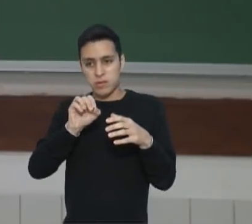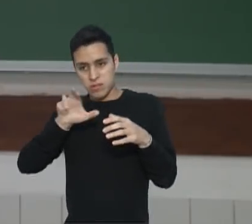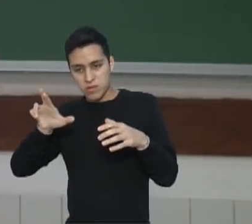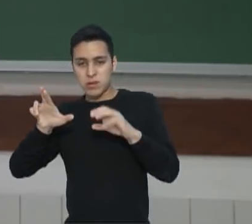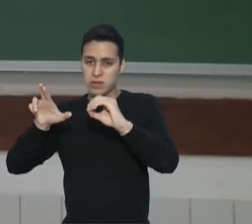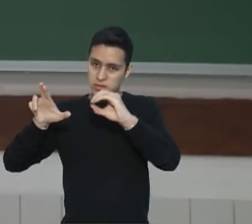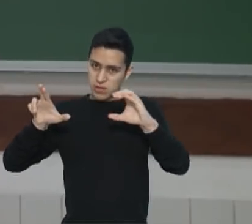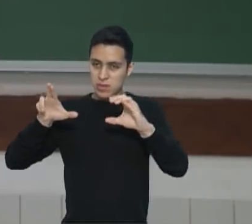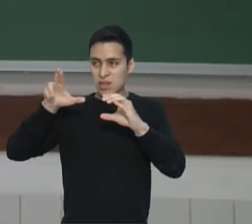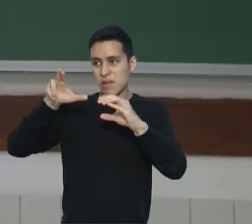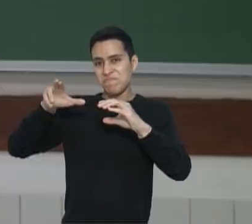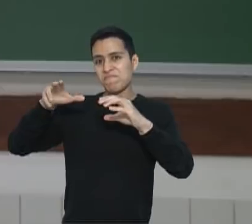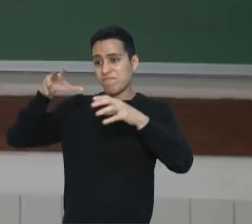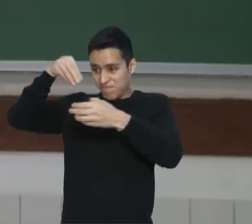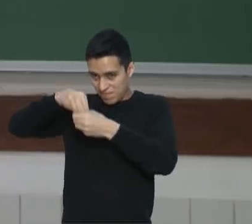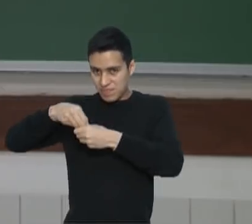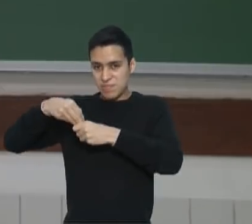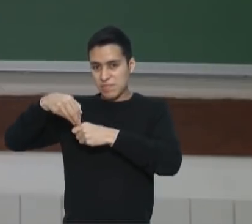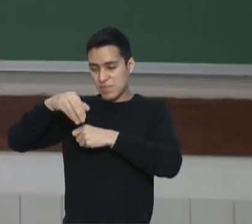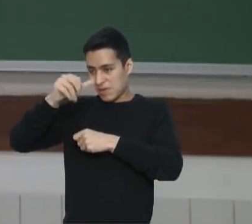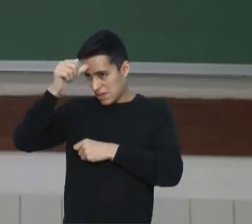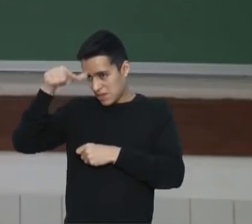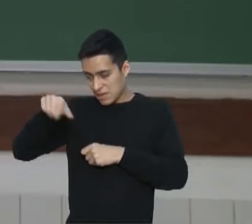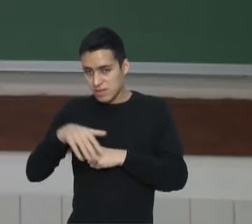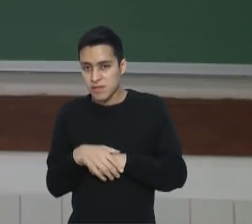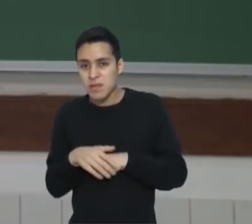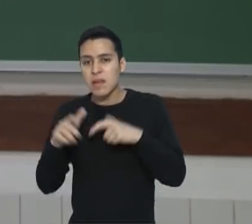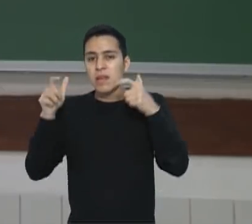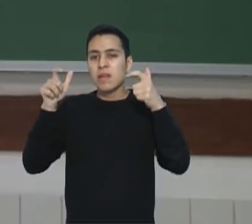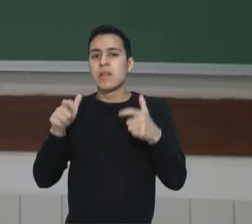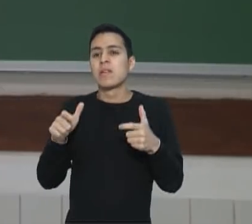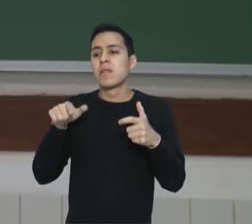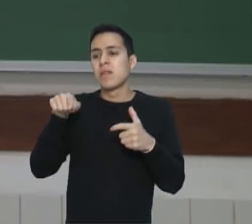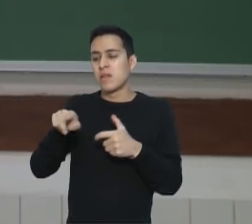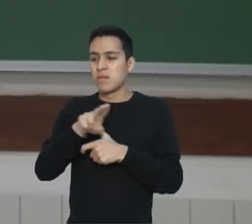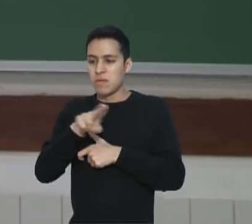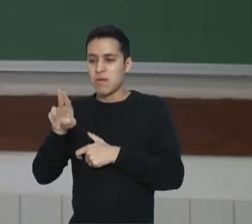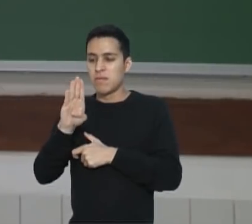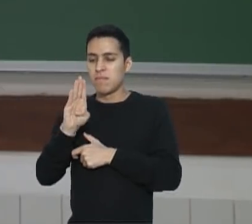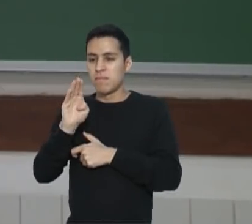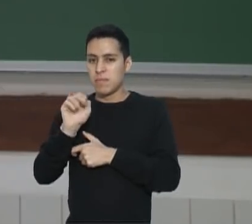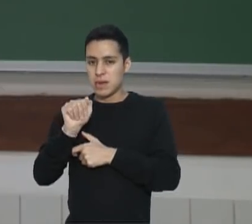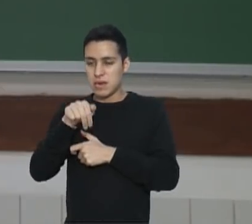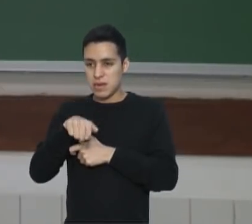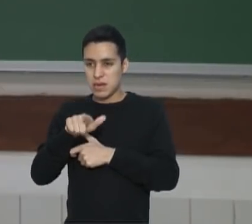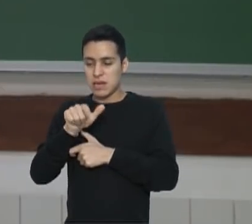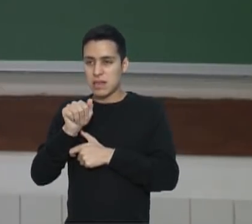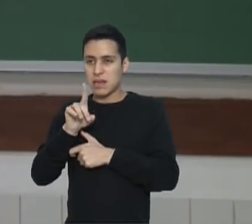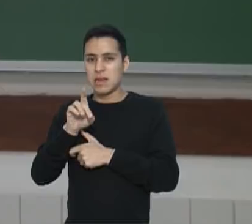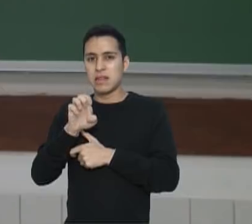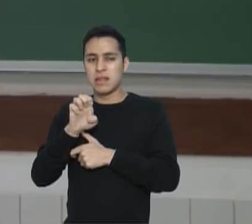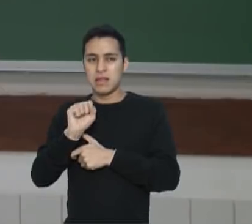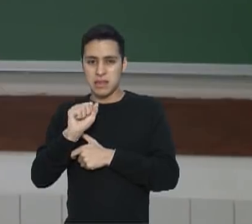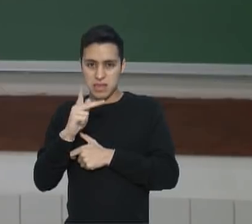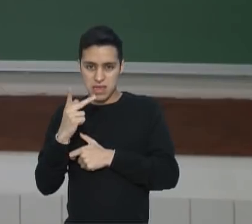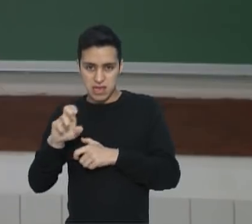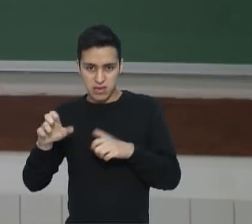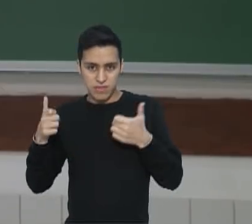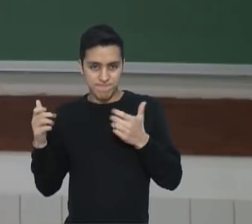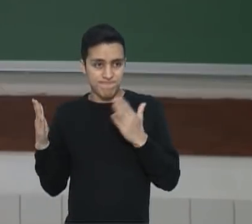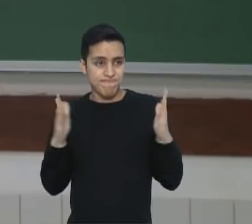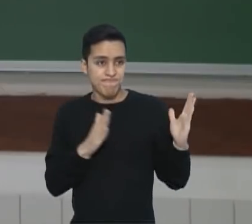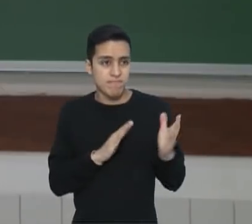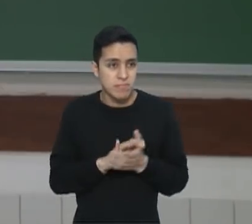né? E o Paquistão Oriental ganha o nome de Bangladesh, é assim que ele existe até hoje. Bom, a independência